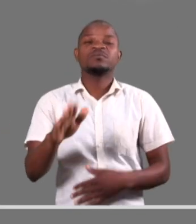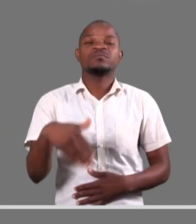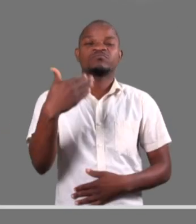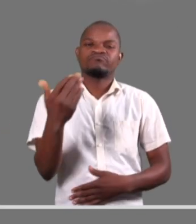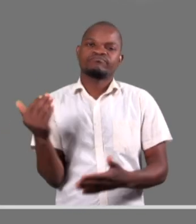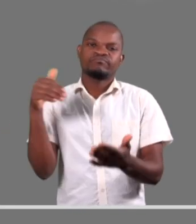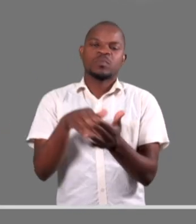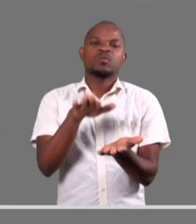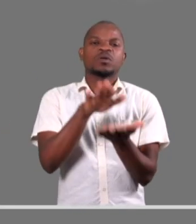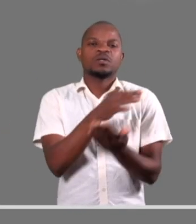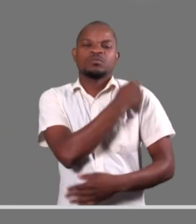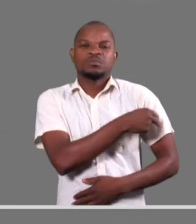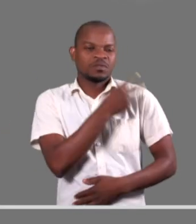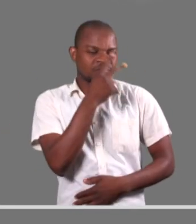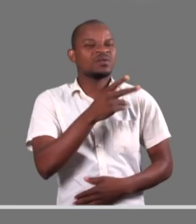confirmei no hospital.